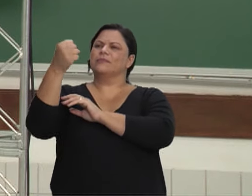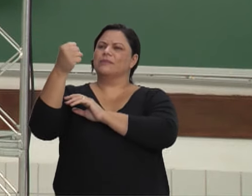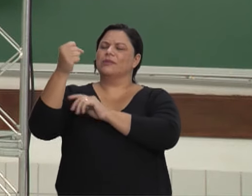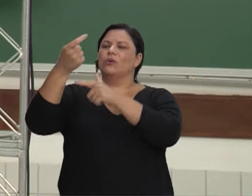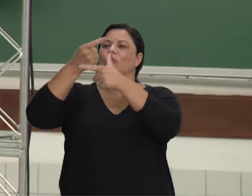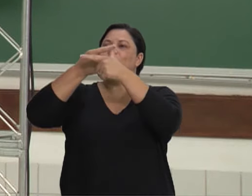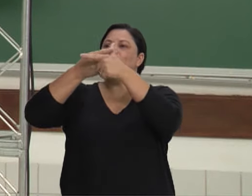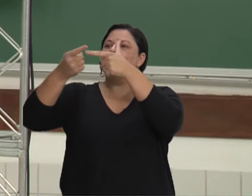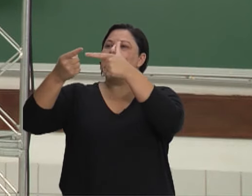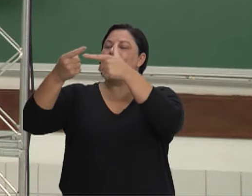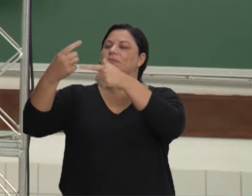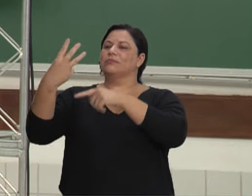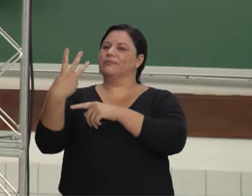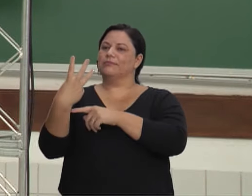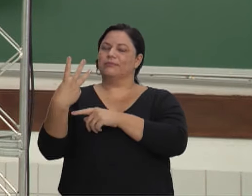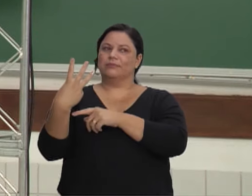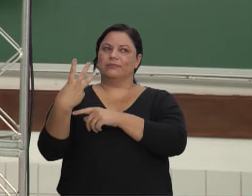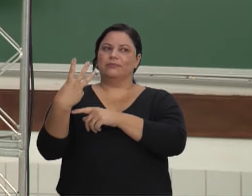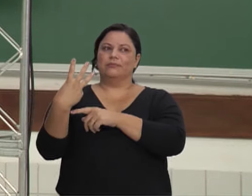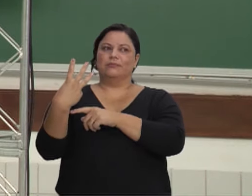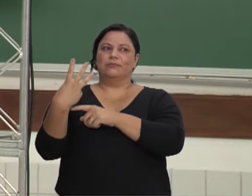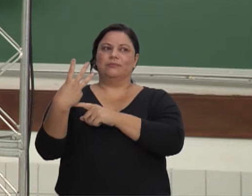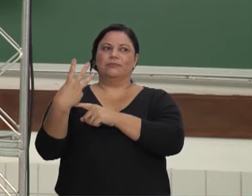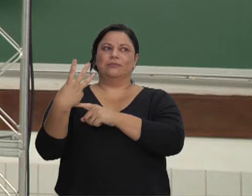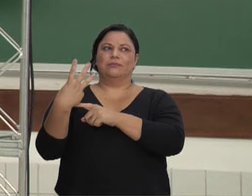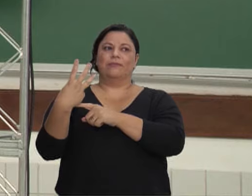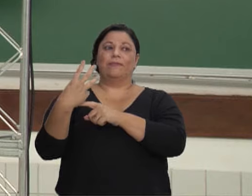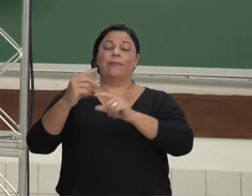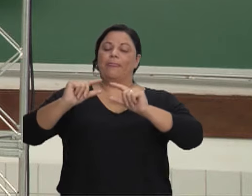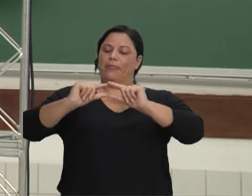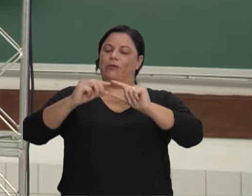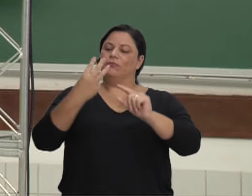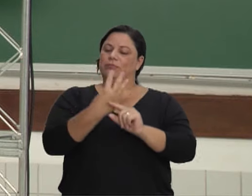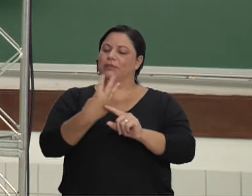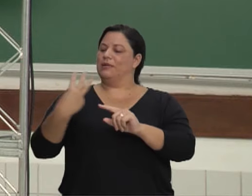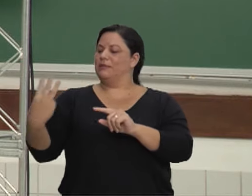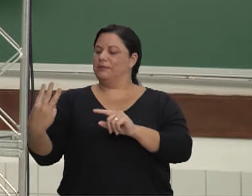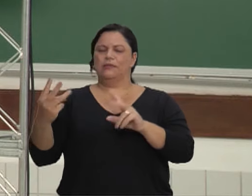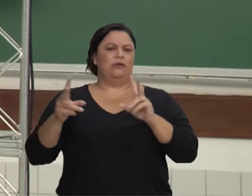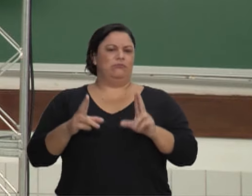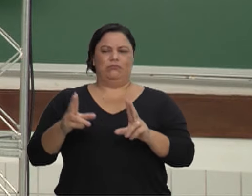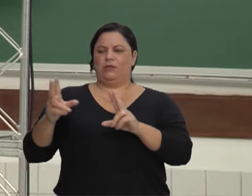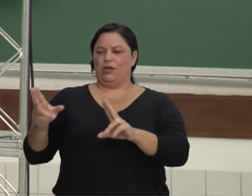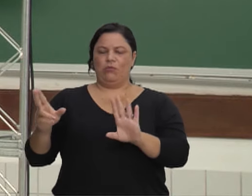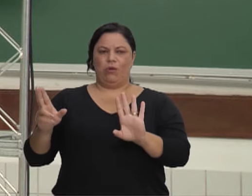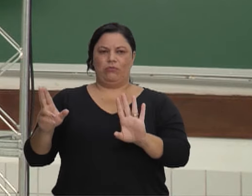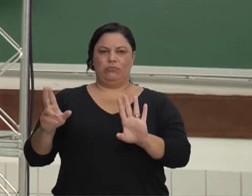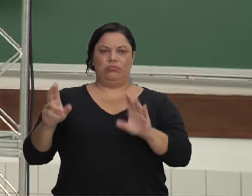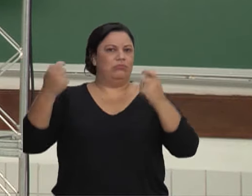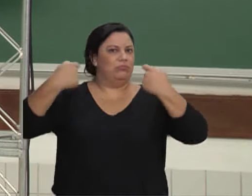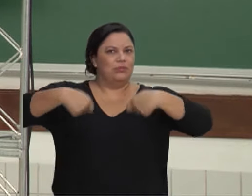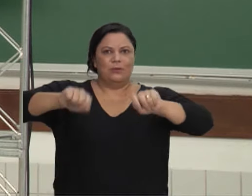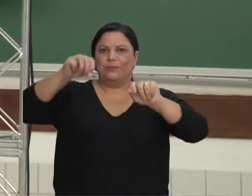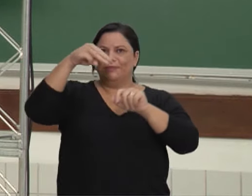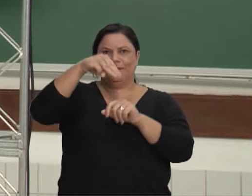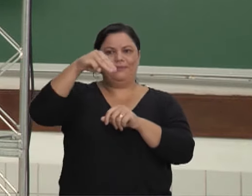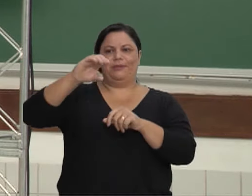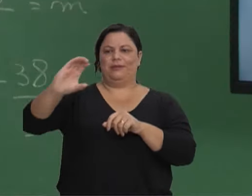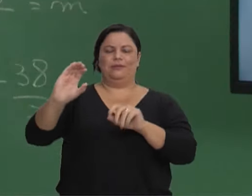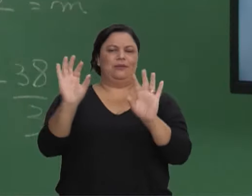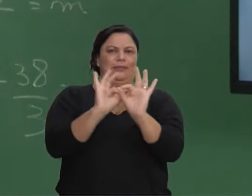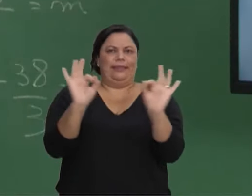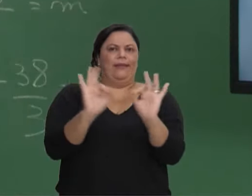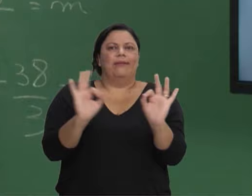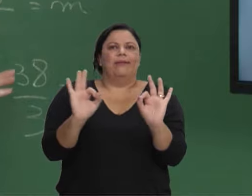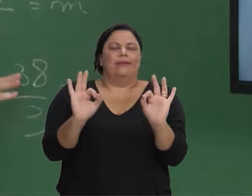por 3. Meu denominador aqui já é igual, então não preciso fazer meu MMC, nada, é só fazer o cálculo